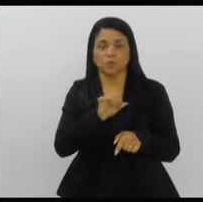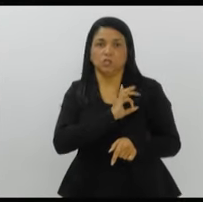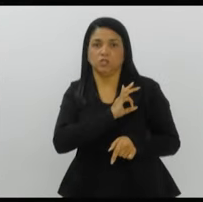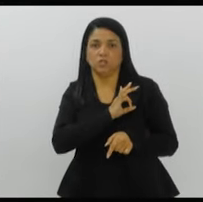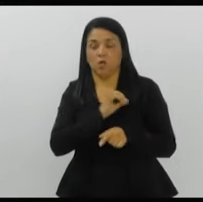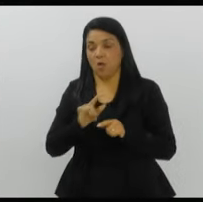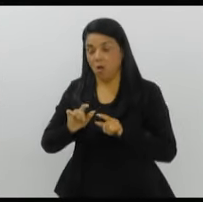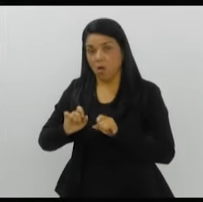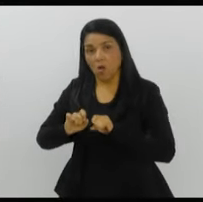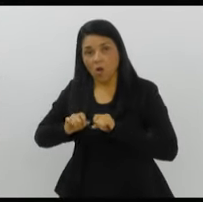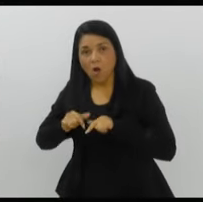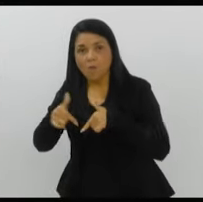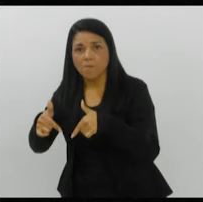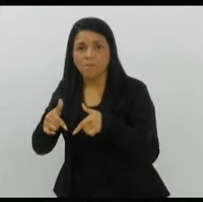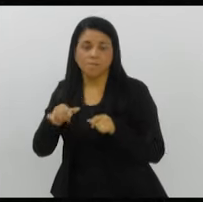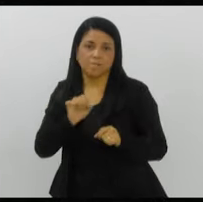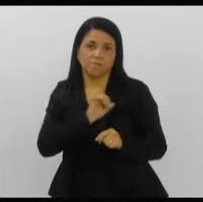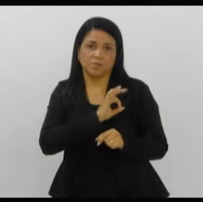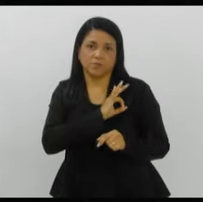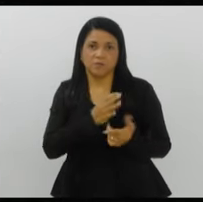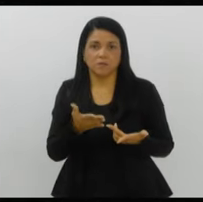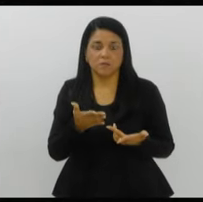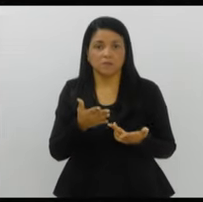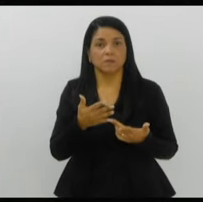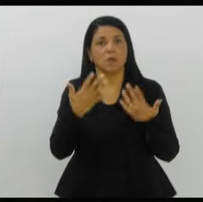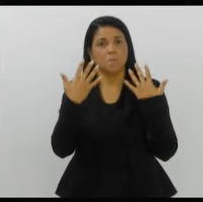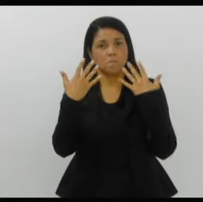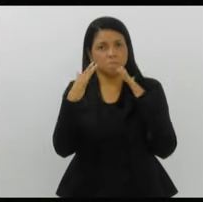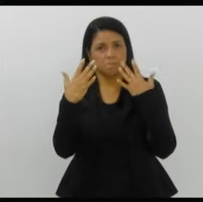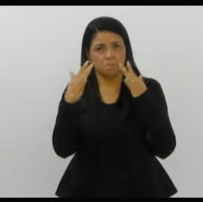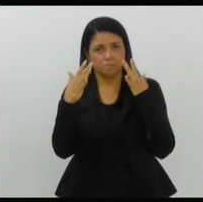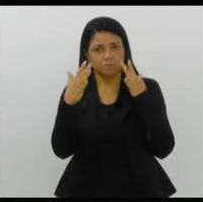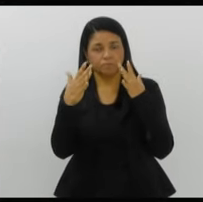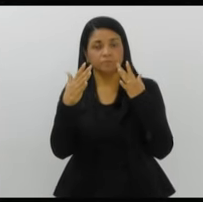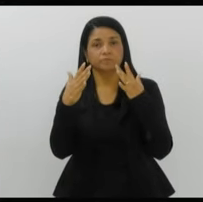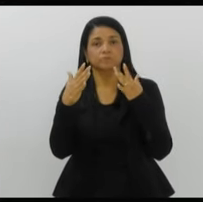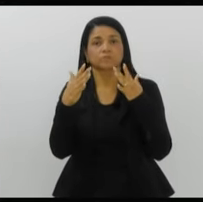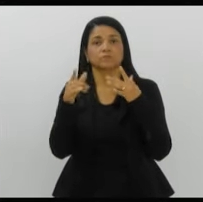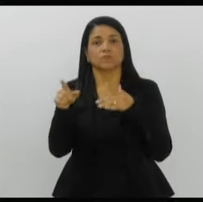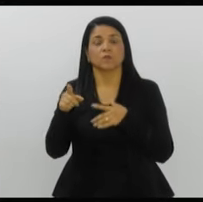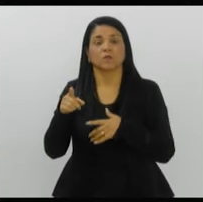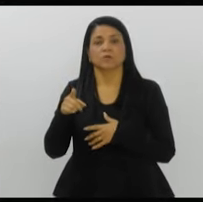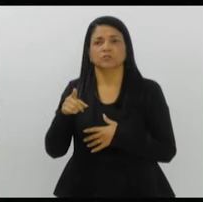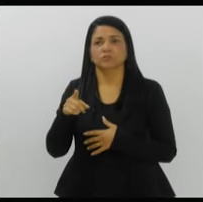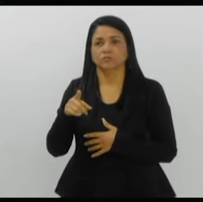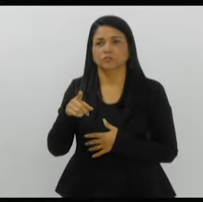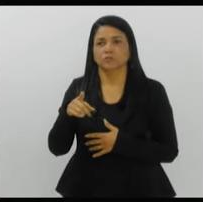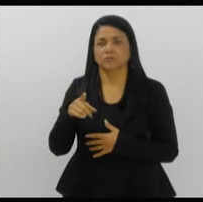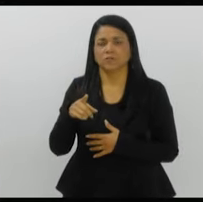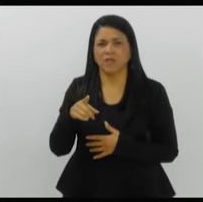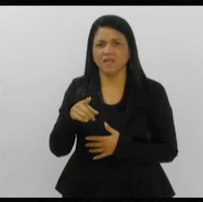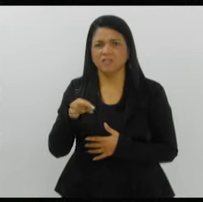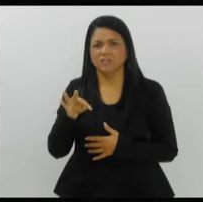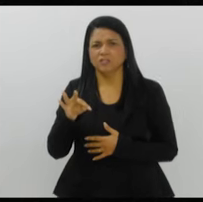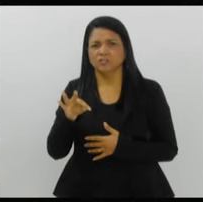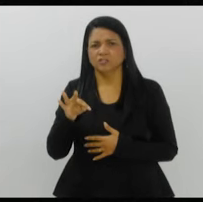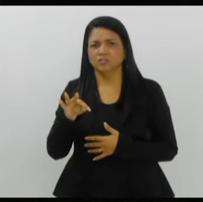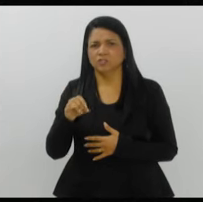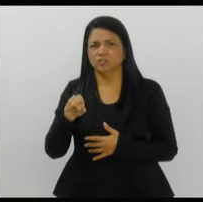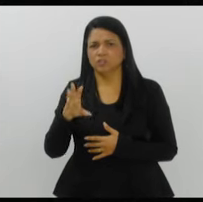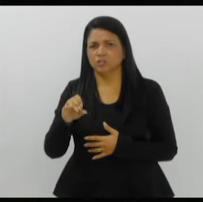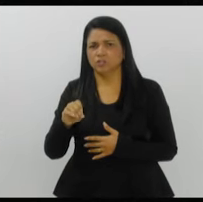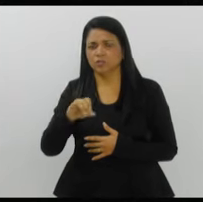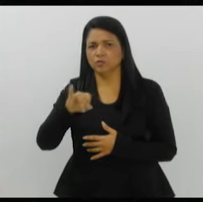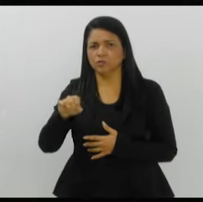é operação. Agora, quero aqui parabenizar o apresentador Tino Júnior. Parabéns, Tino Júnior. Parabéns pelo